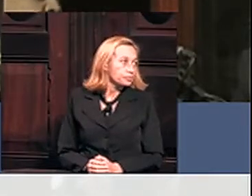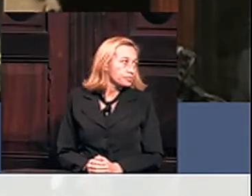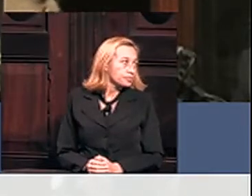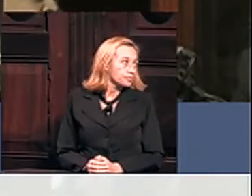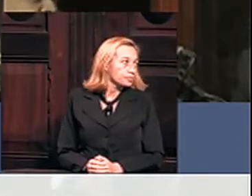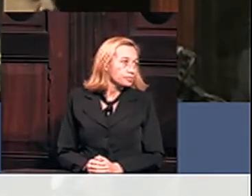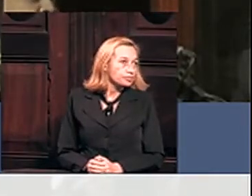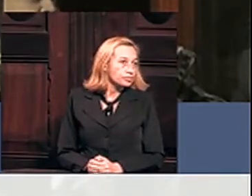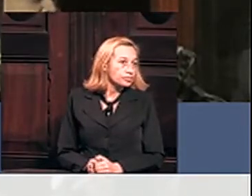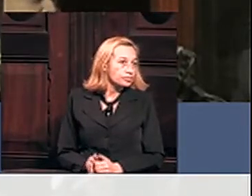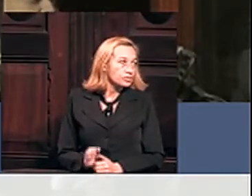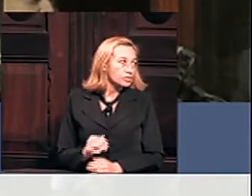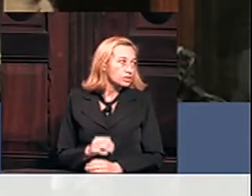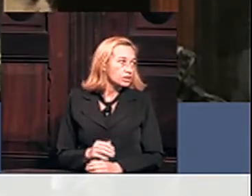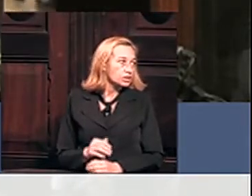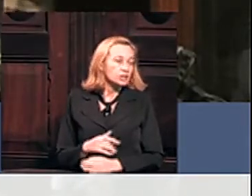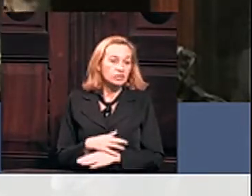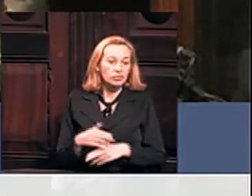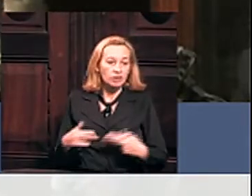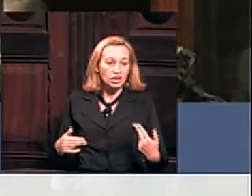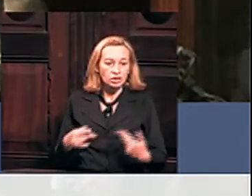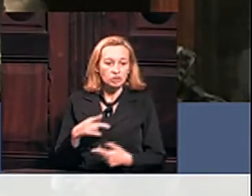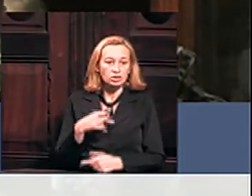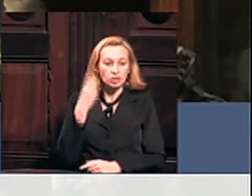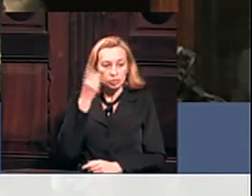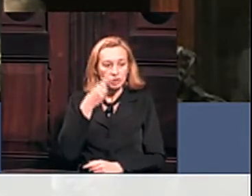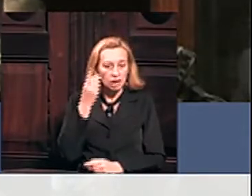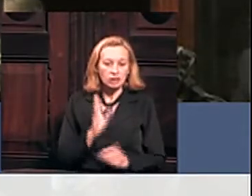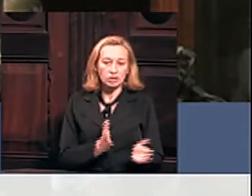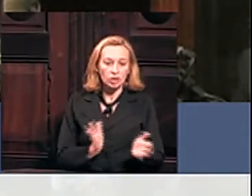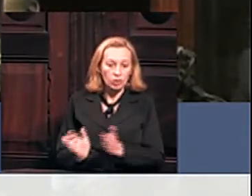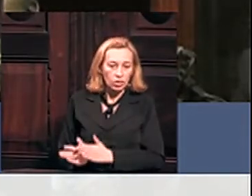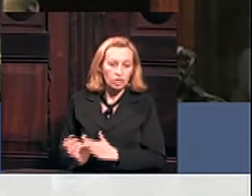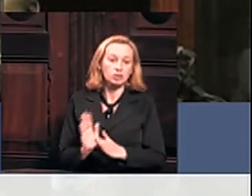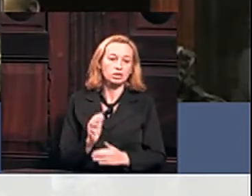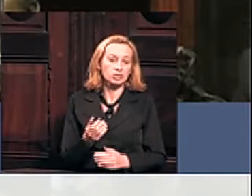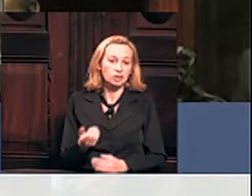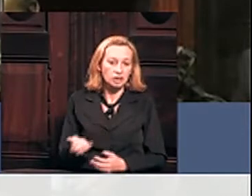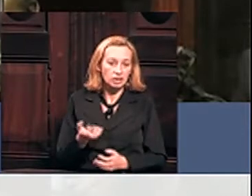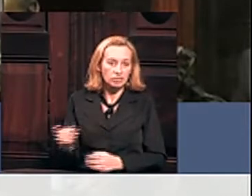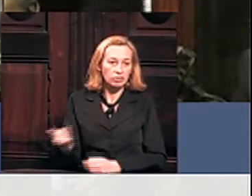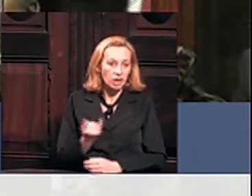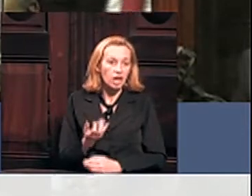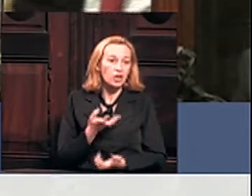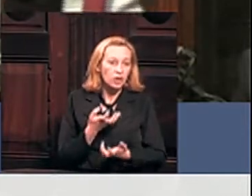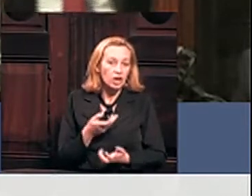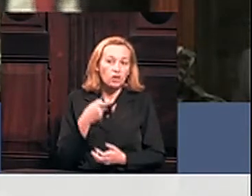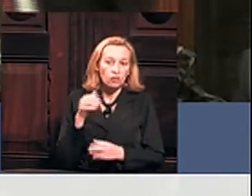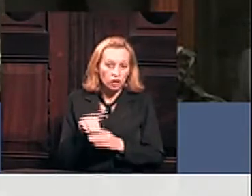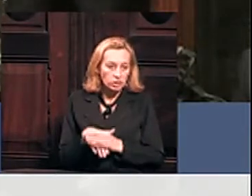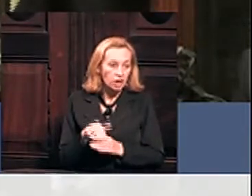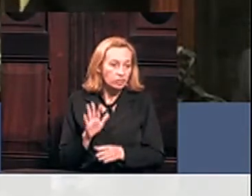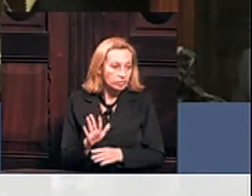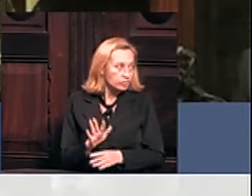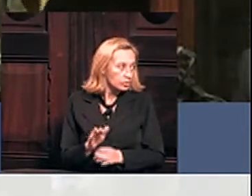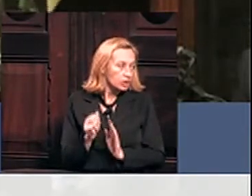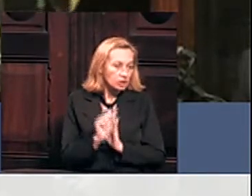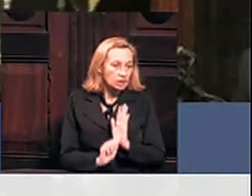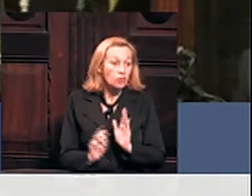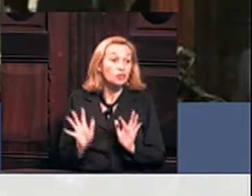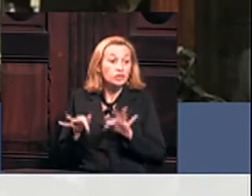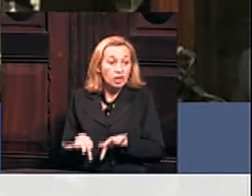está cheio de deputados, com razão, de querendo fazer pela ordem. Eu quero votar. Vossa Excelência. Nós temos uma redação